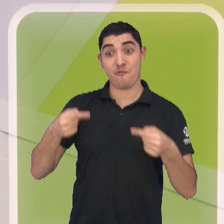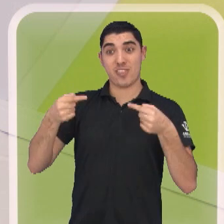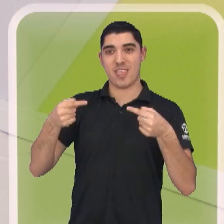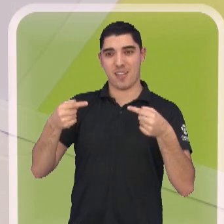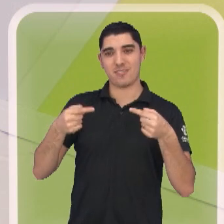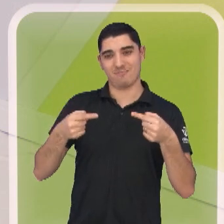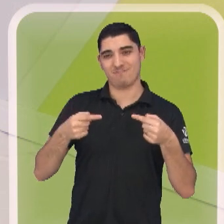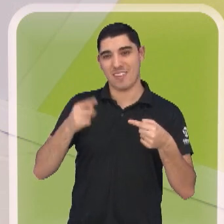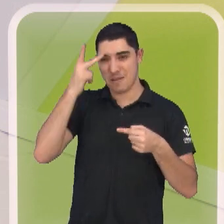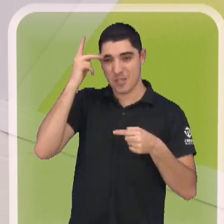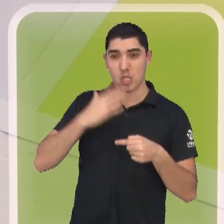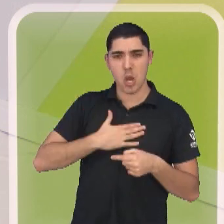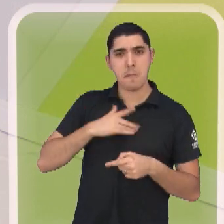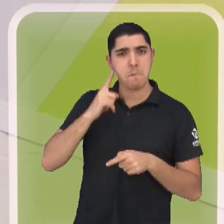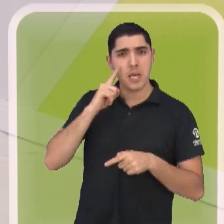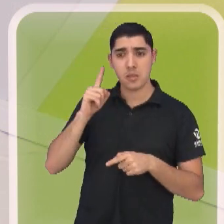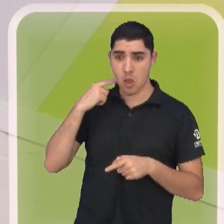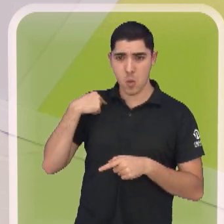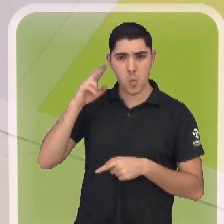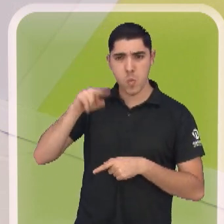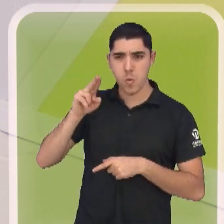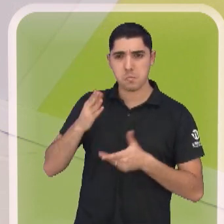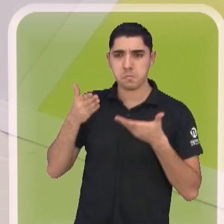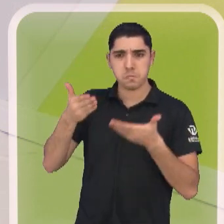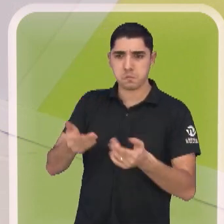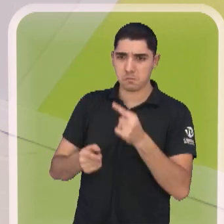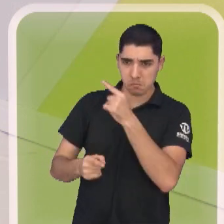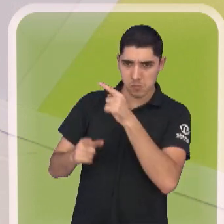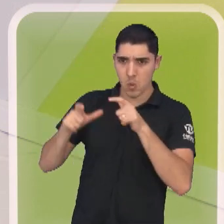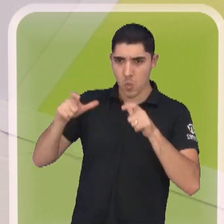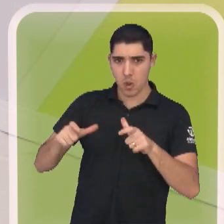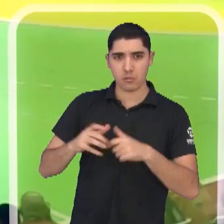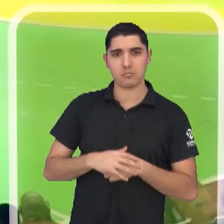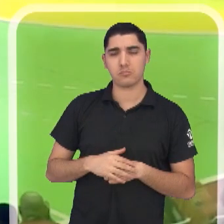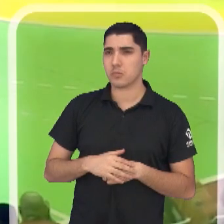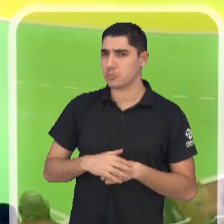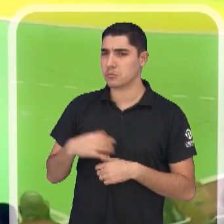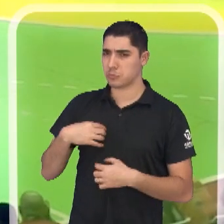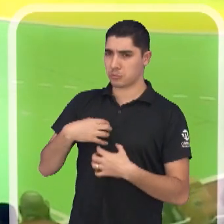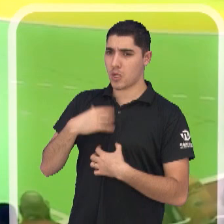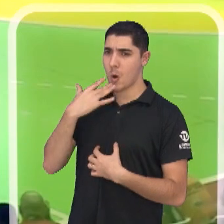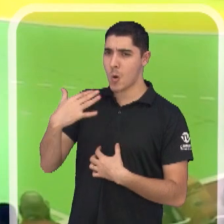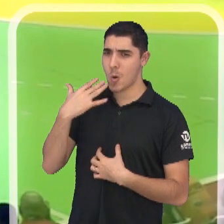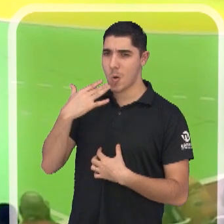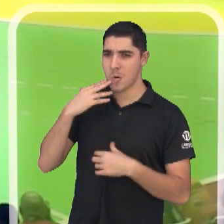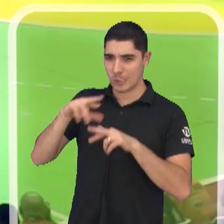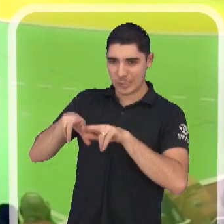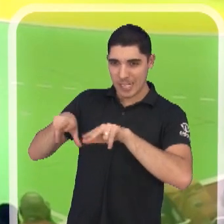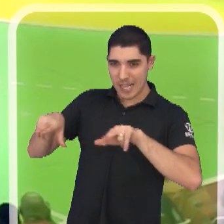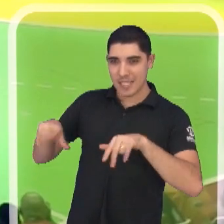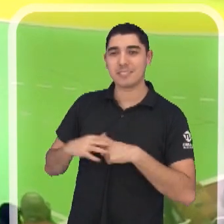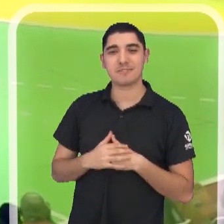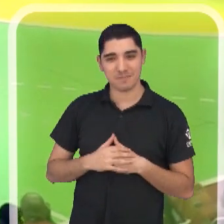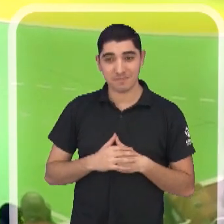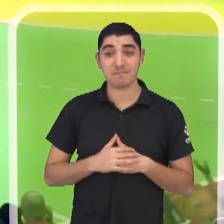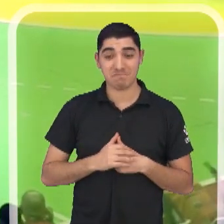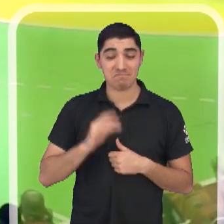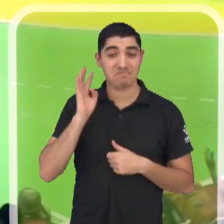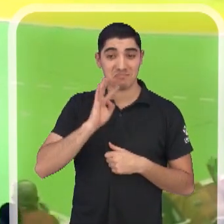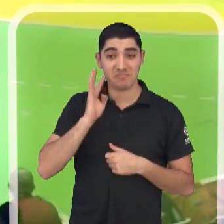mas é legal um ginásio eu nunca fui nesse ginásio lá em Dracena mas colorido é legal legal bacana e